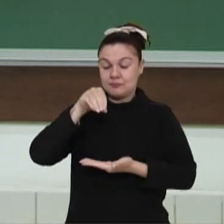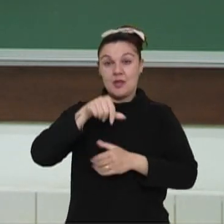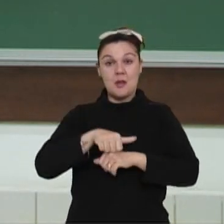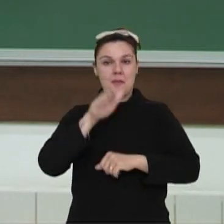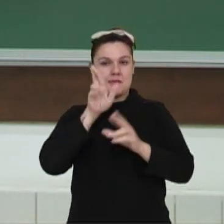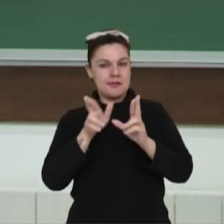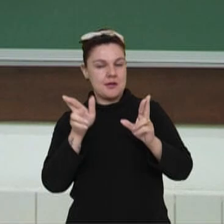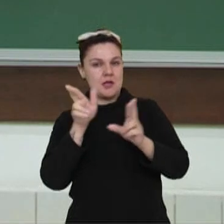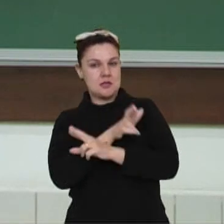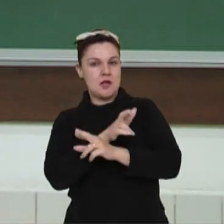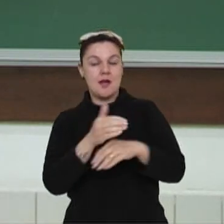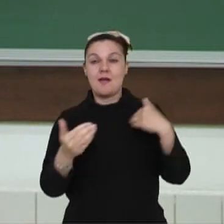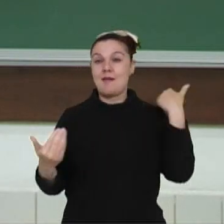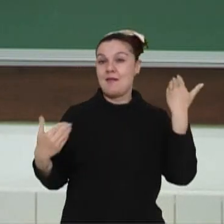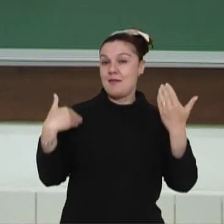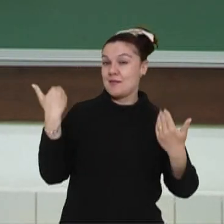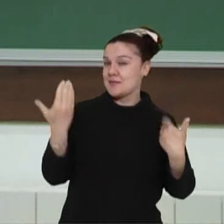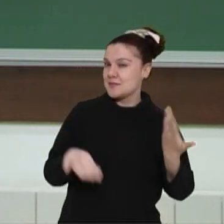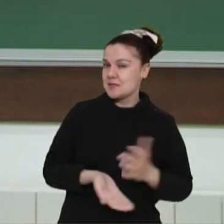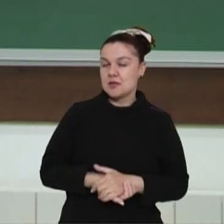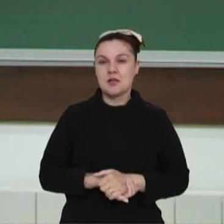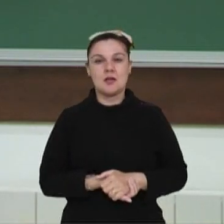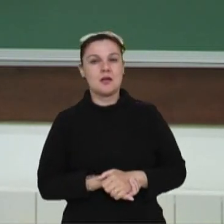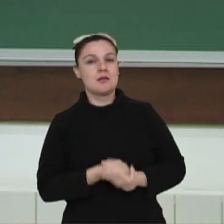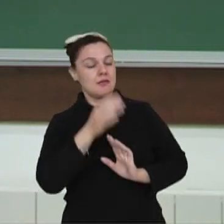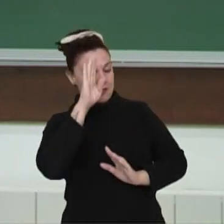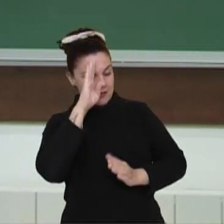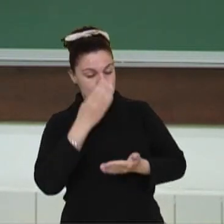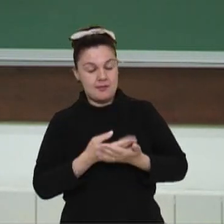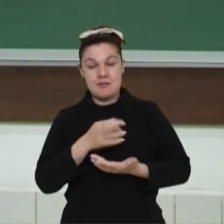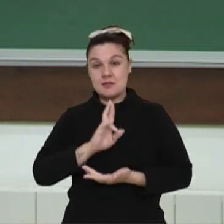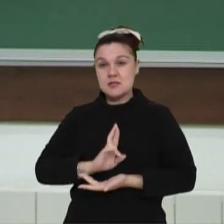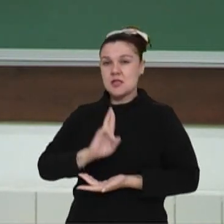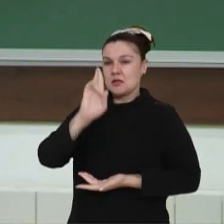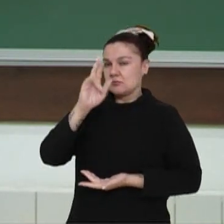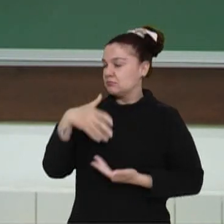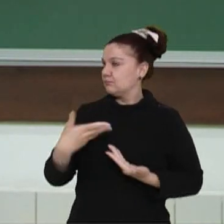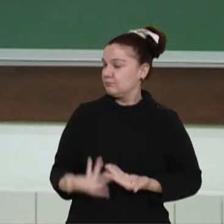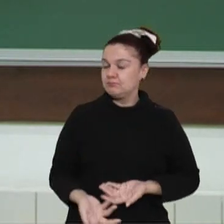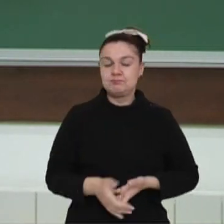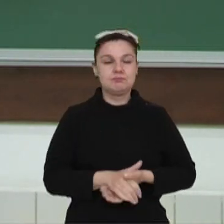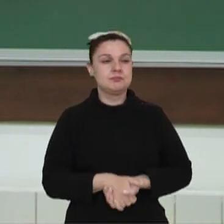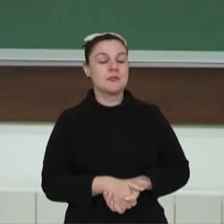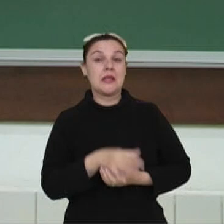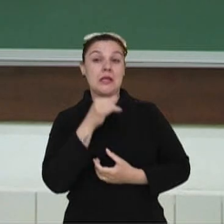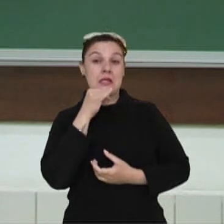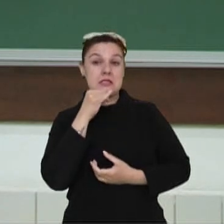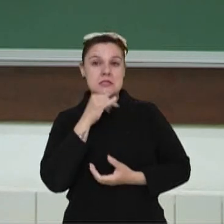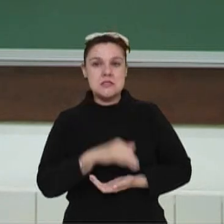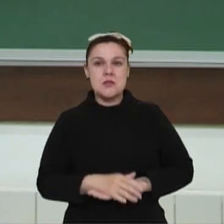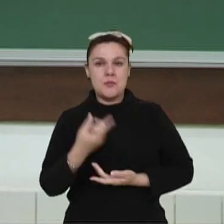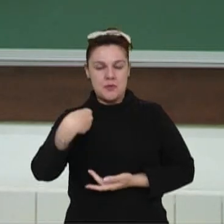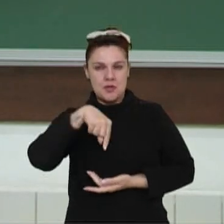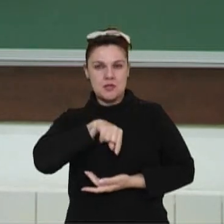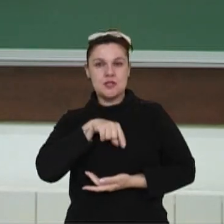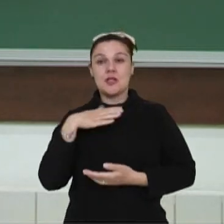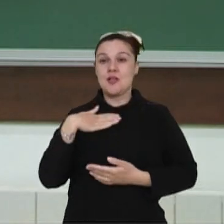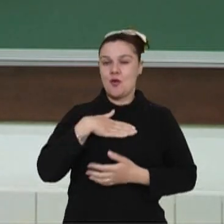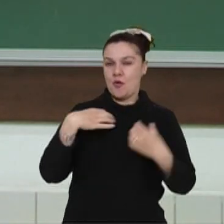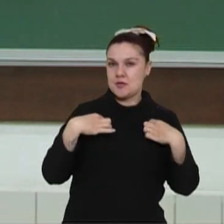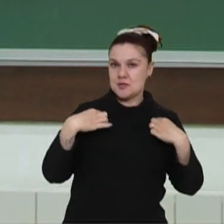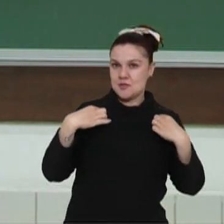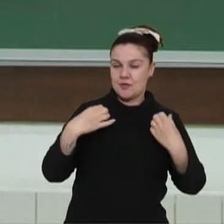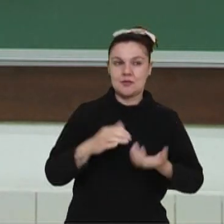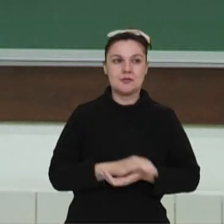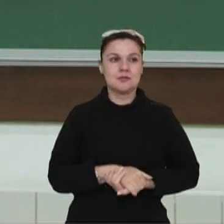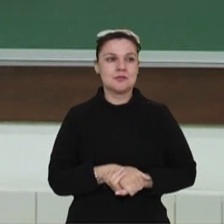mais relacionadas ao lazer, até crença, tipo, a gente gosta de se vestir